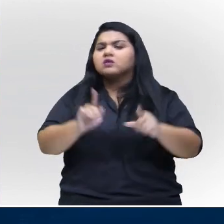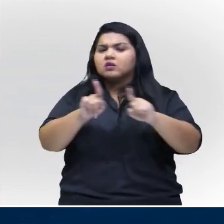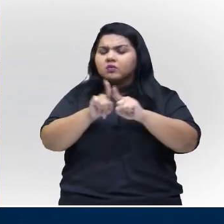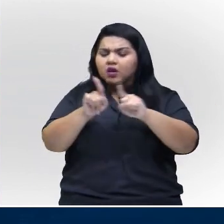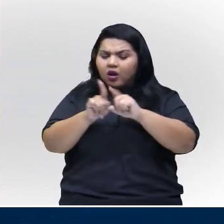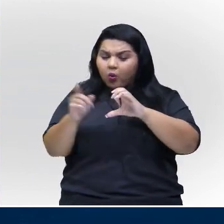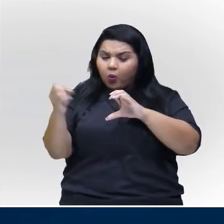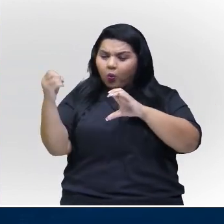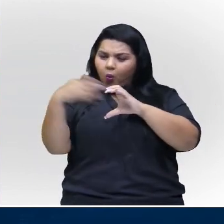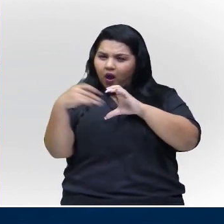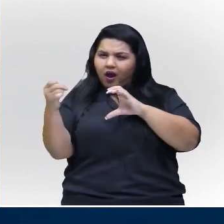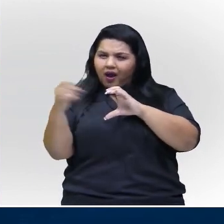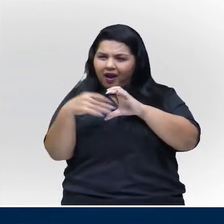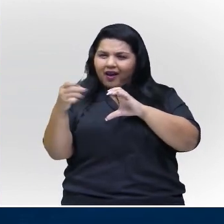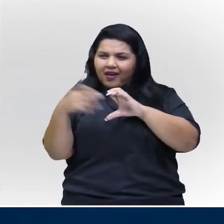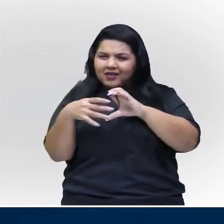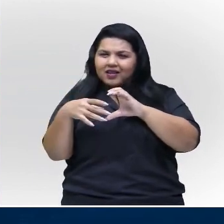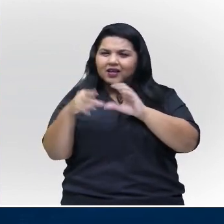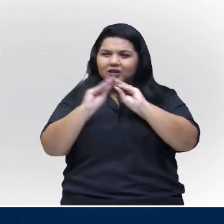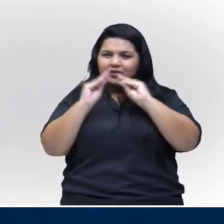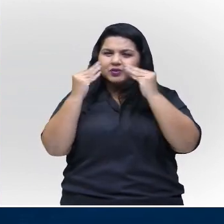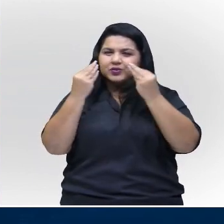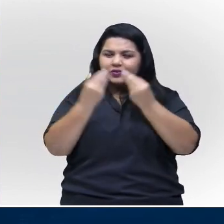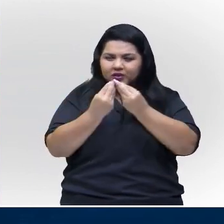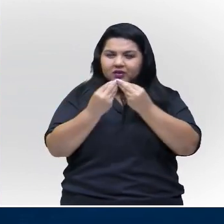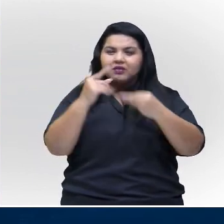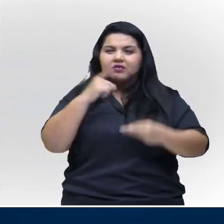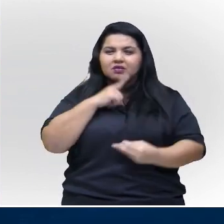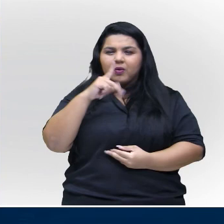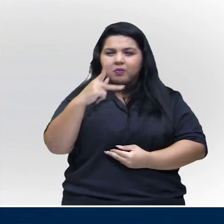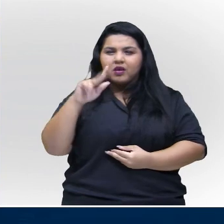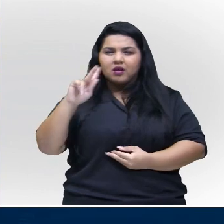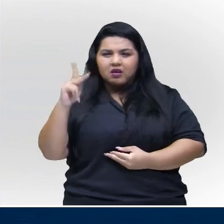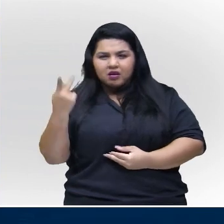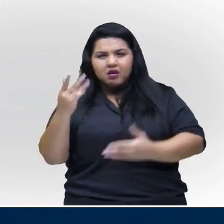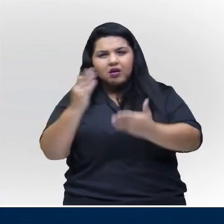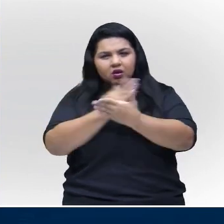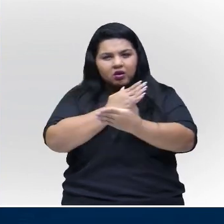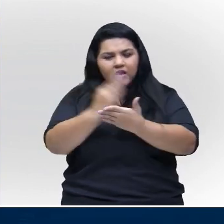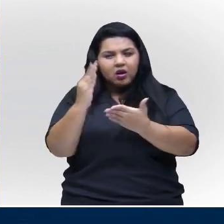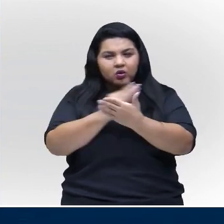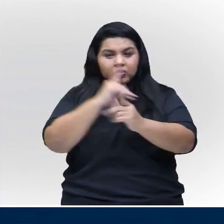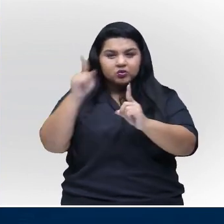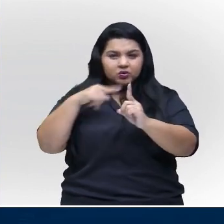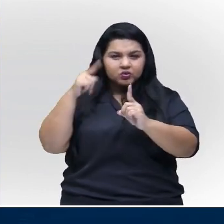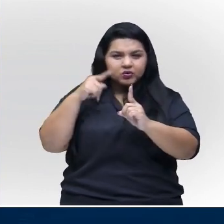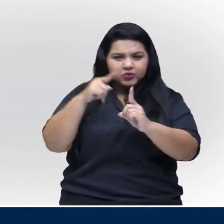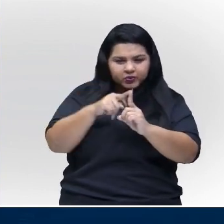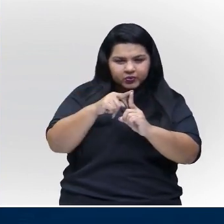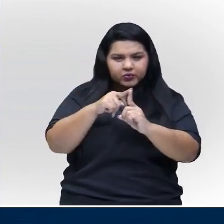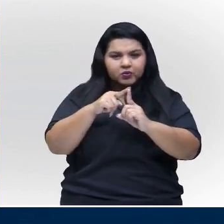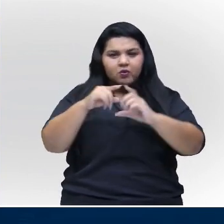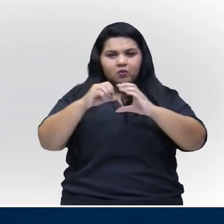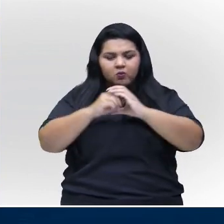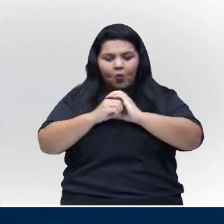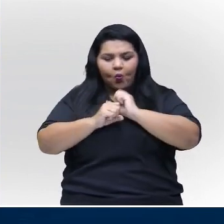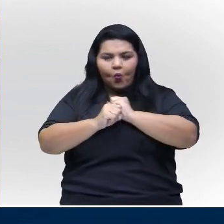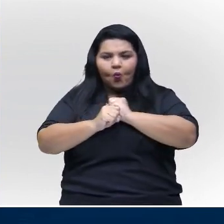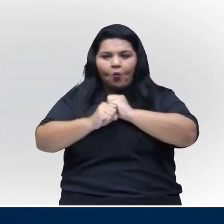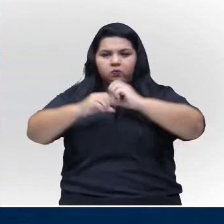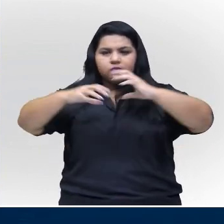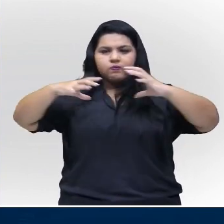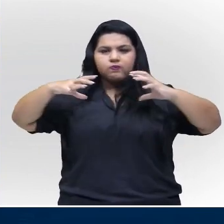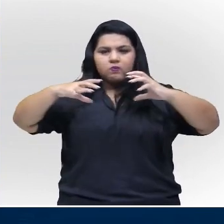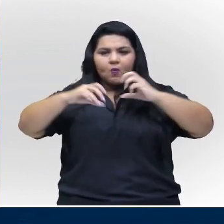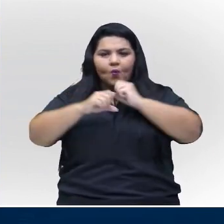para manter o pH da célula, né? Então essas aí são algumas das funções dos vacúolos, né, que estão presentes aí